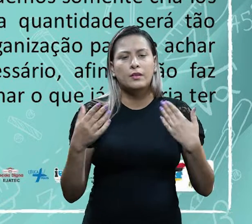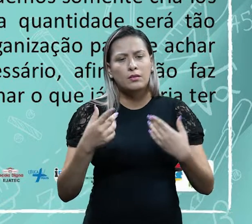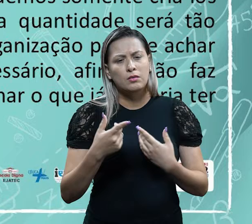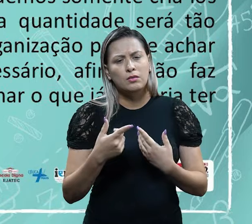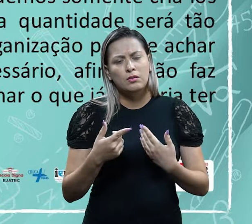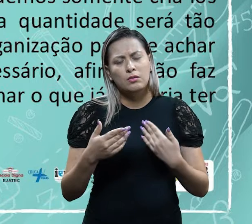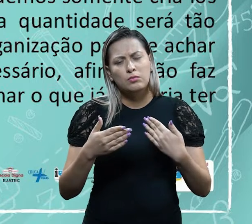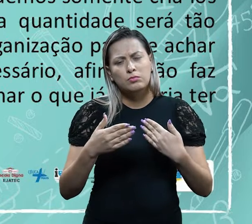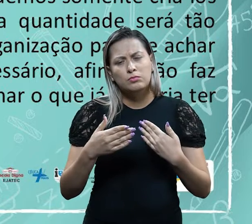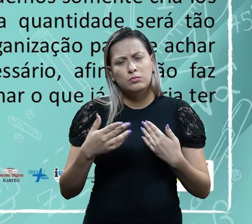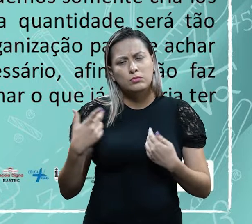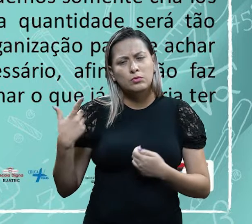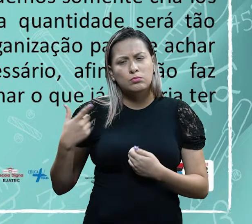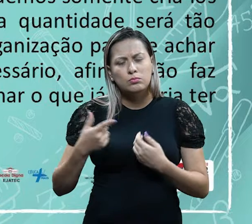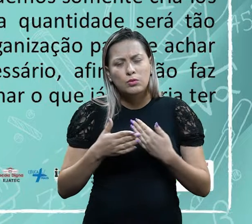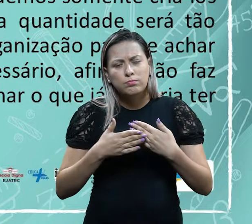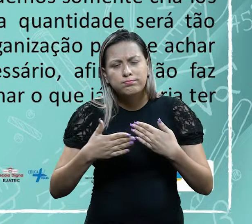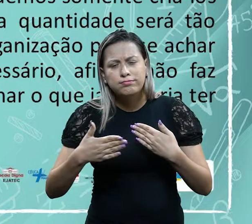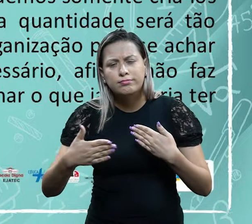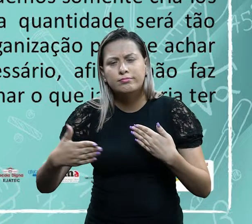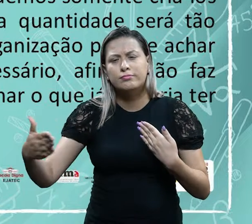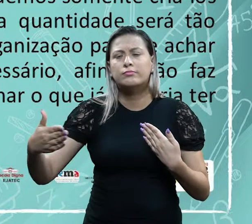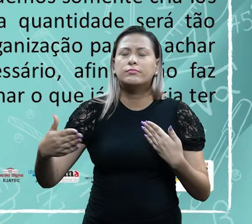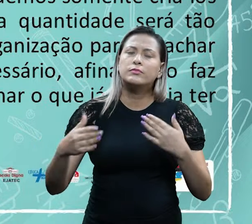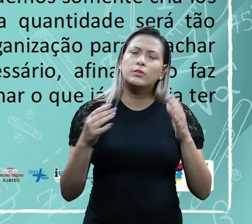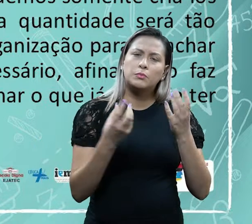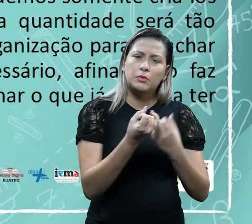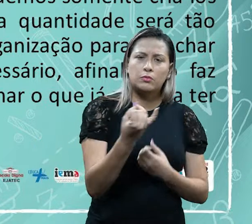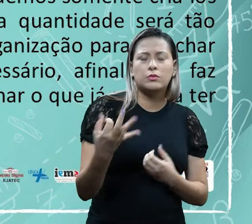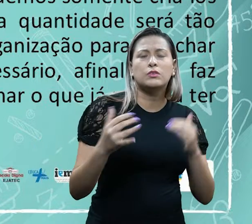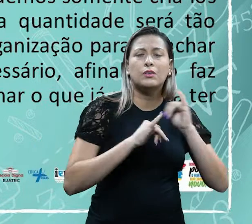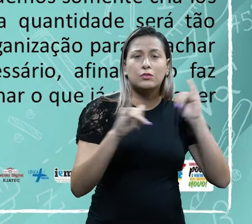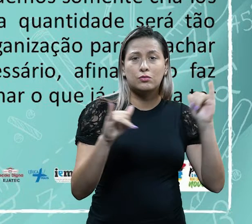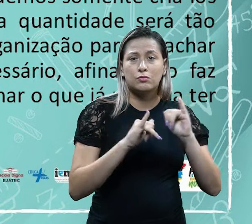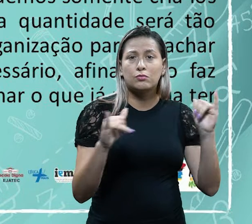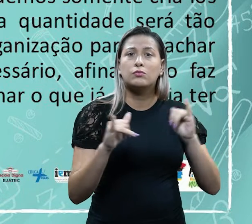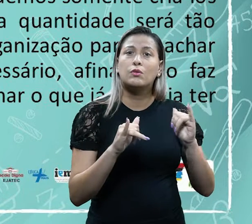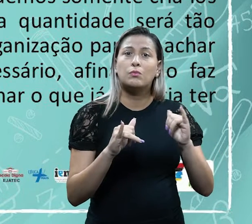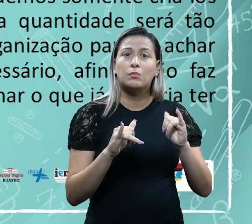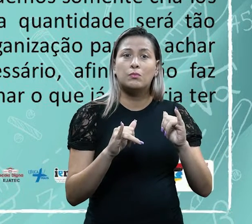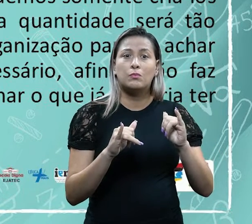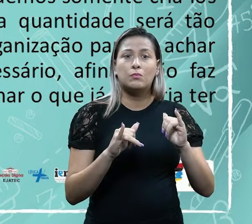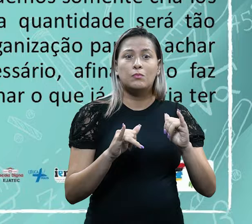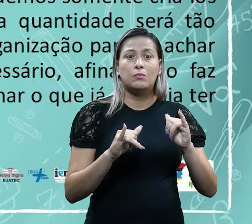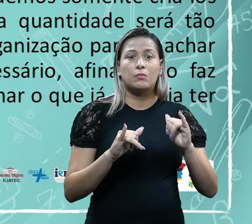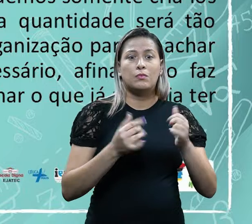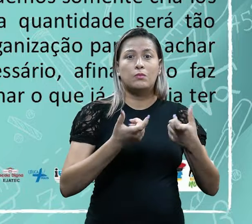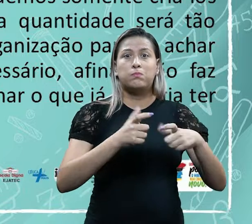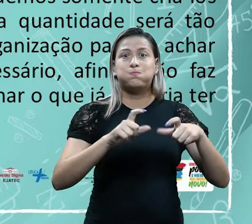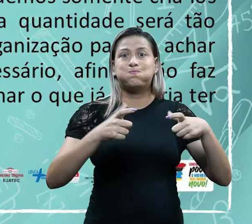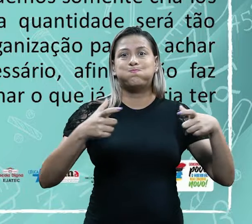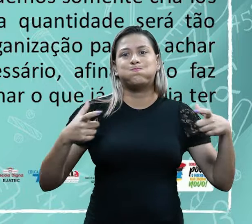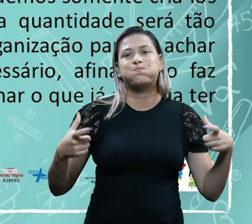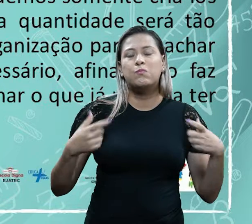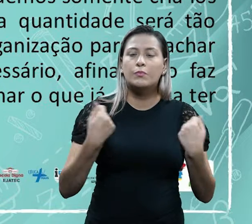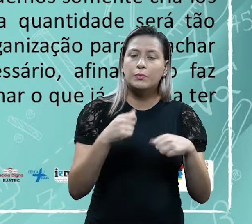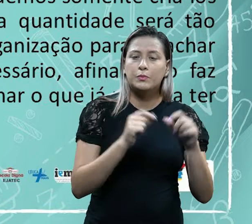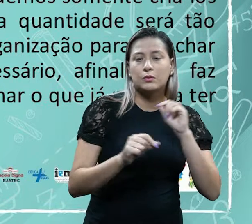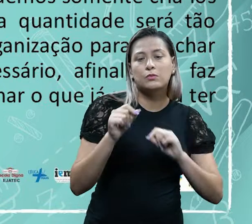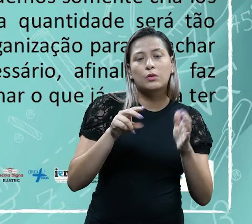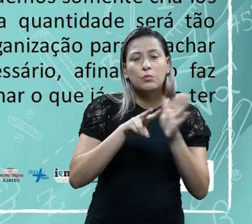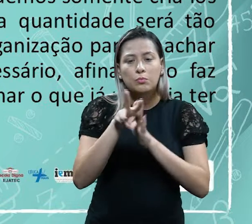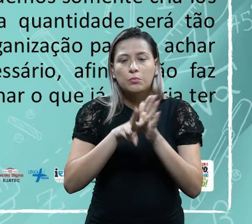a quantidade de informações e de documentos, ela será tão grande que você vai precisar, de fato, de um método